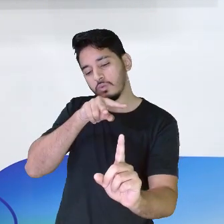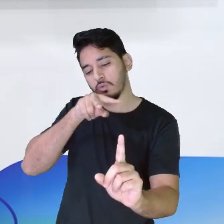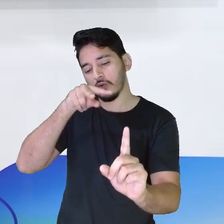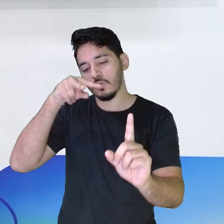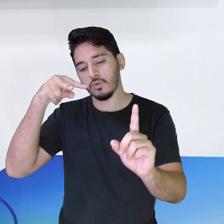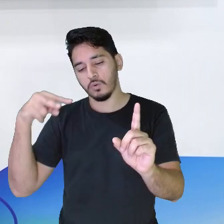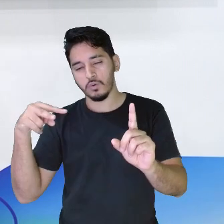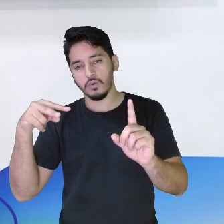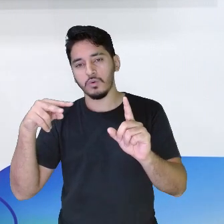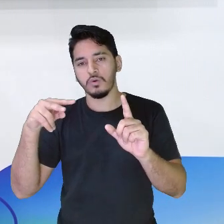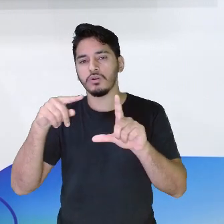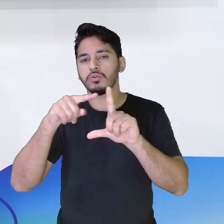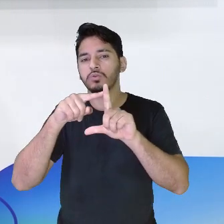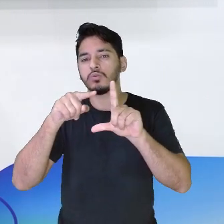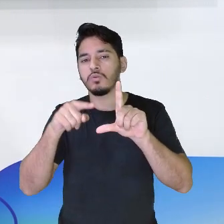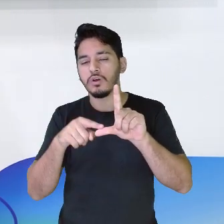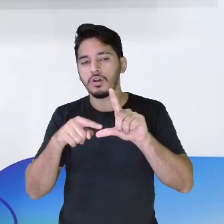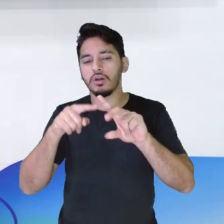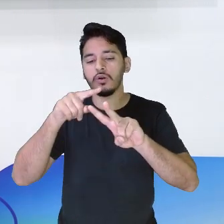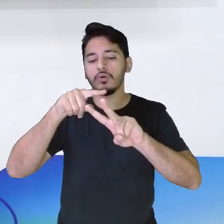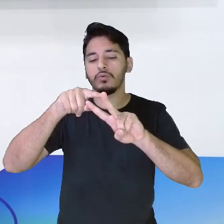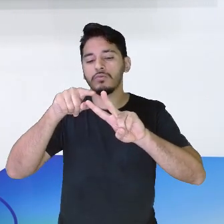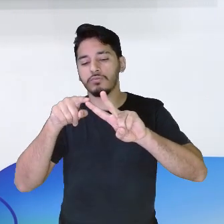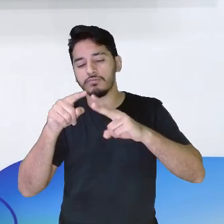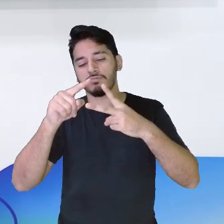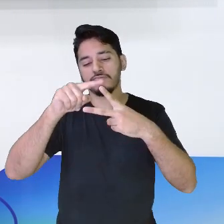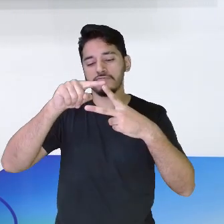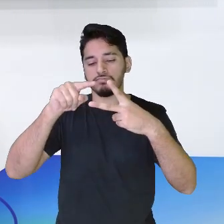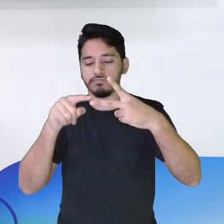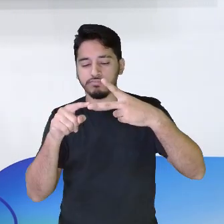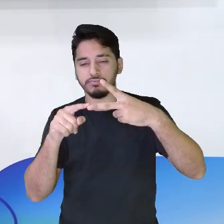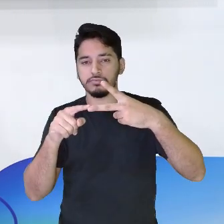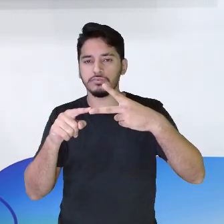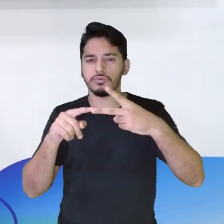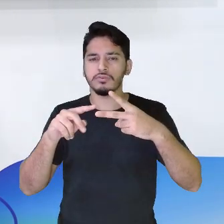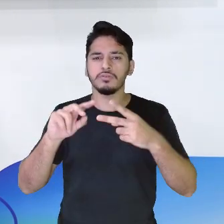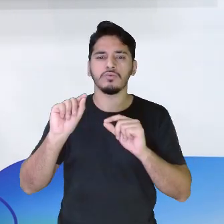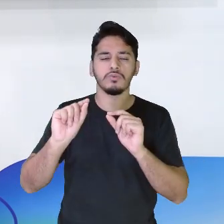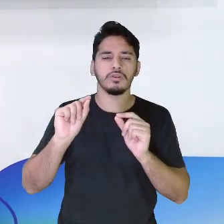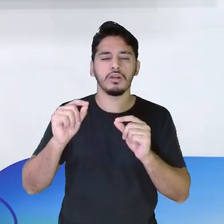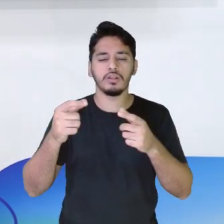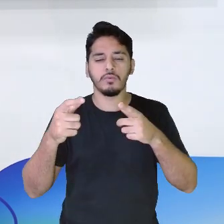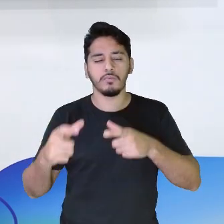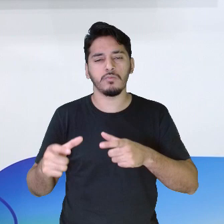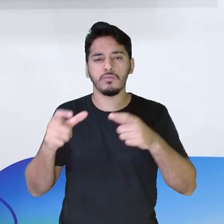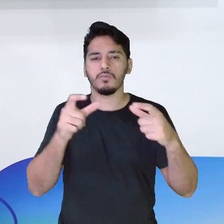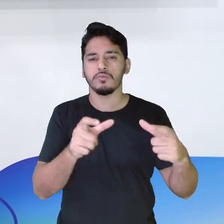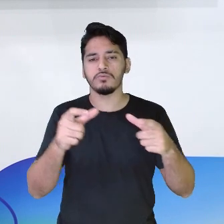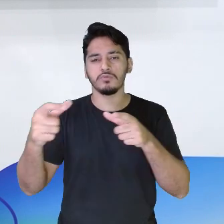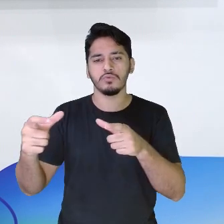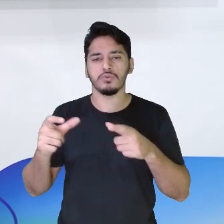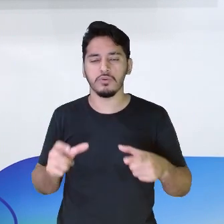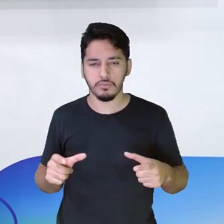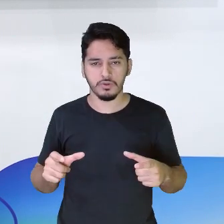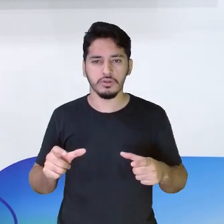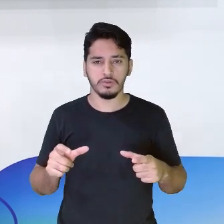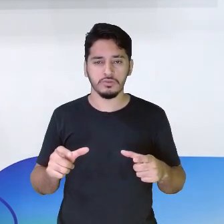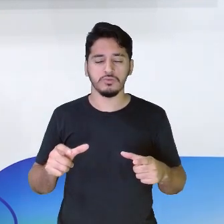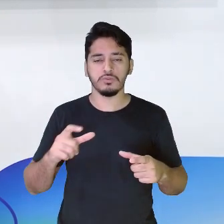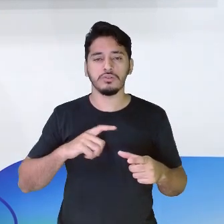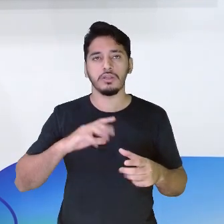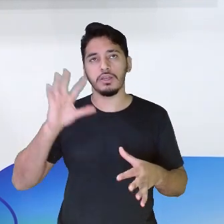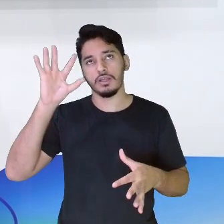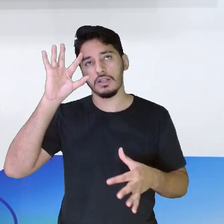vê. Depende do ângulo que você está. Isso tem a ver com posicionamento, tá? Isso tem a ver,